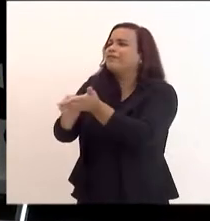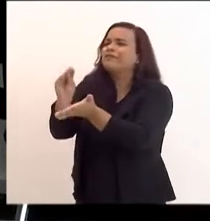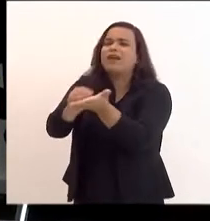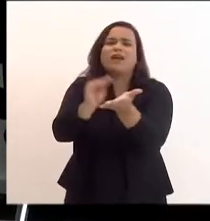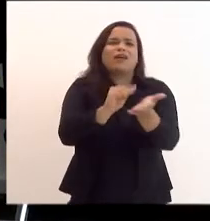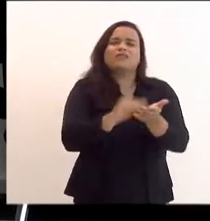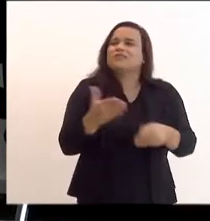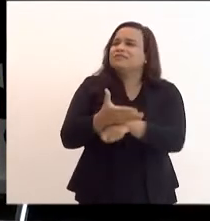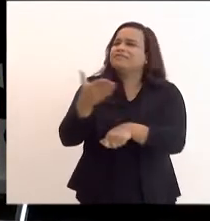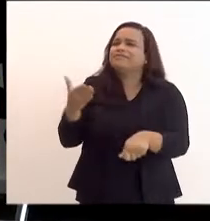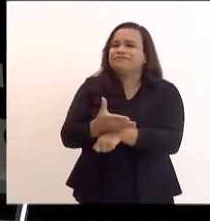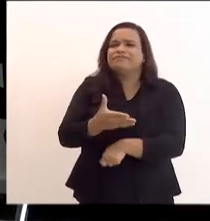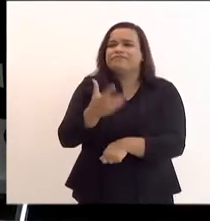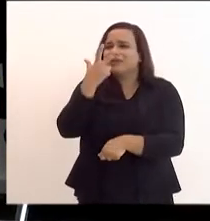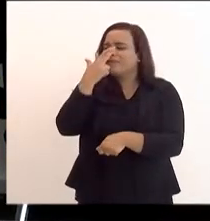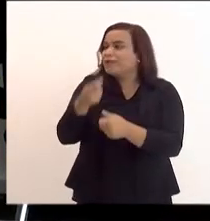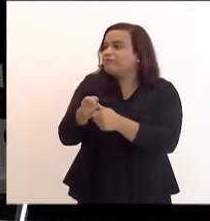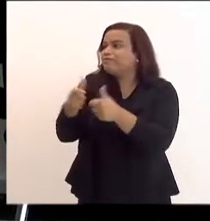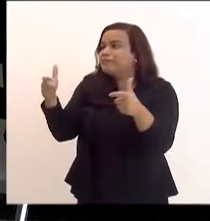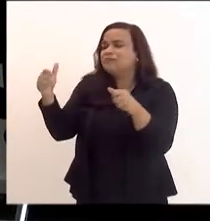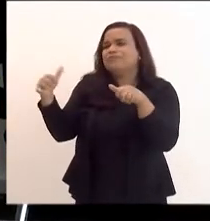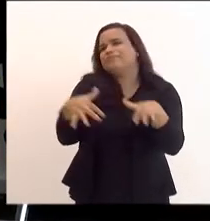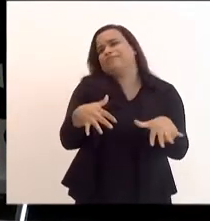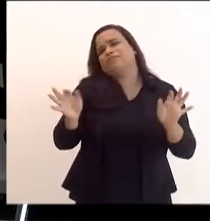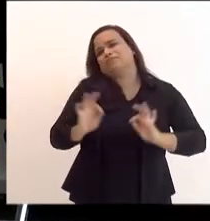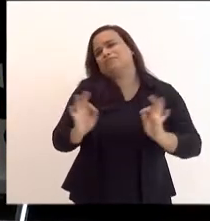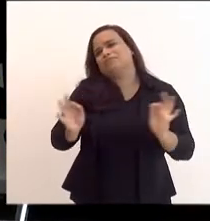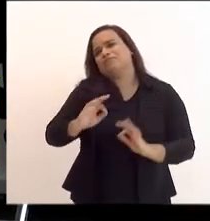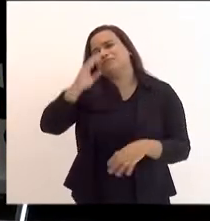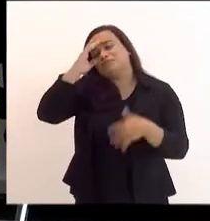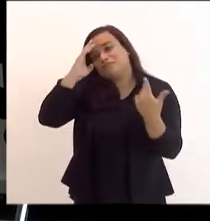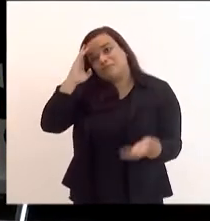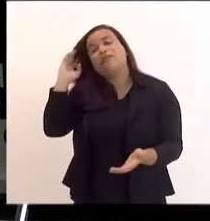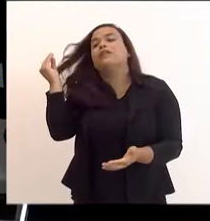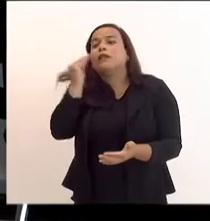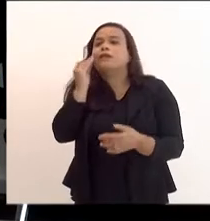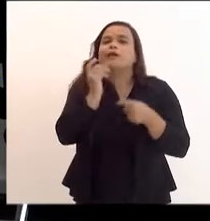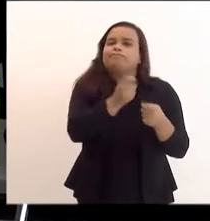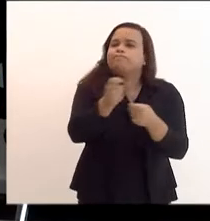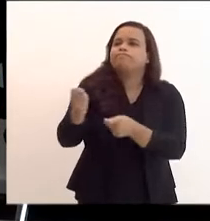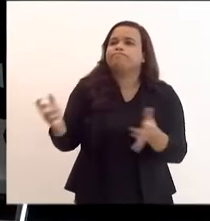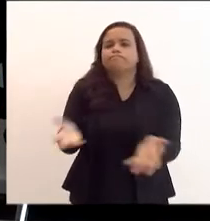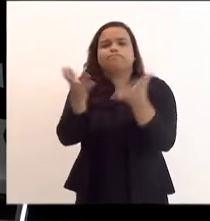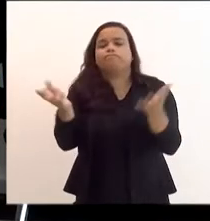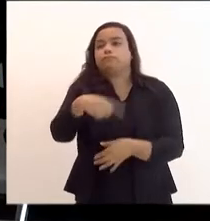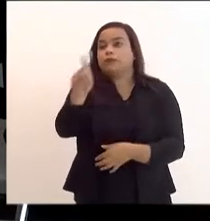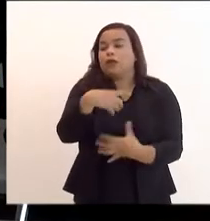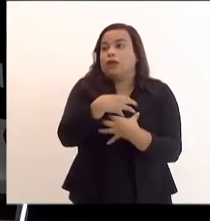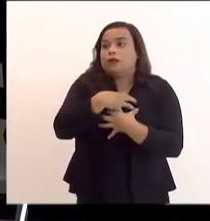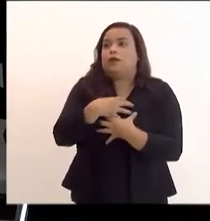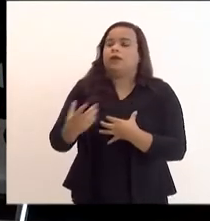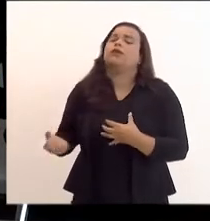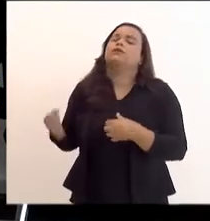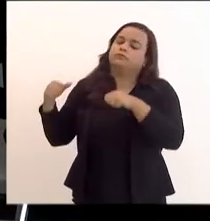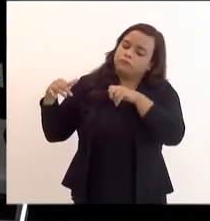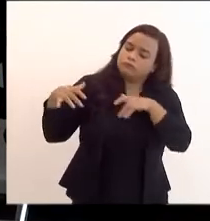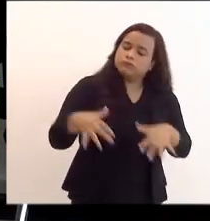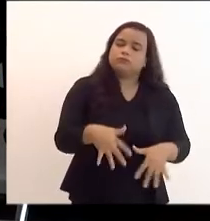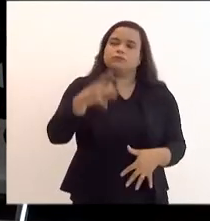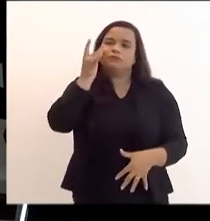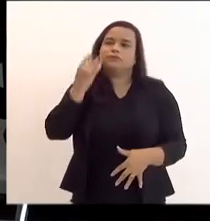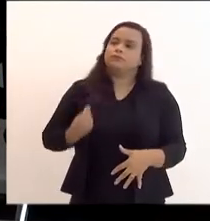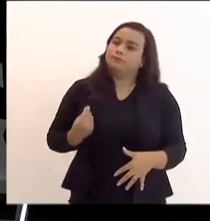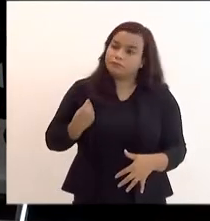participação. Então, a gente tentar, de alguma forma, sensibilizar os demais colegas de estarem aqui. E